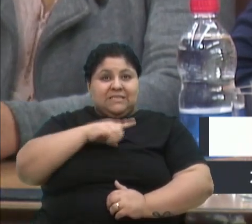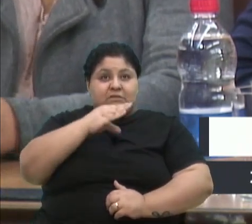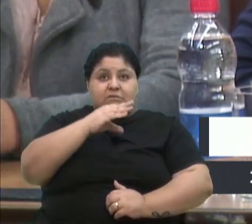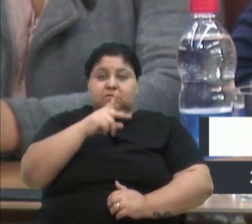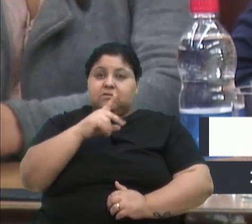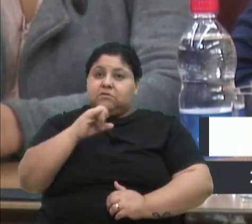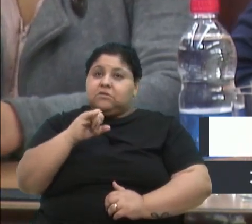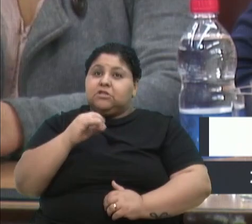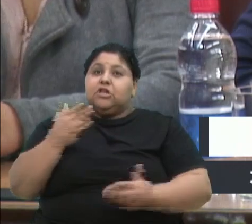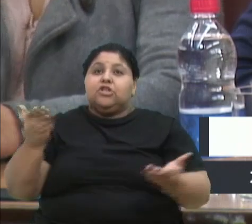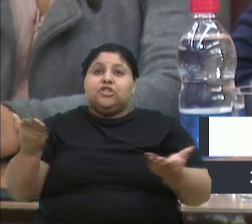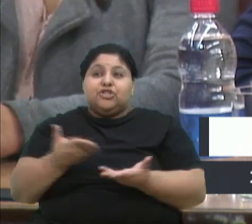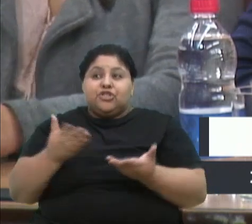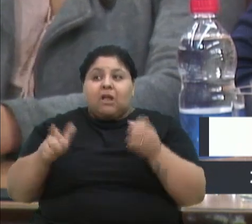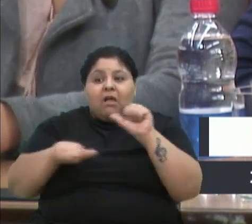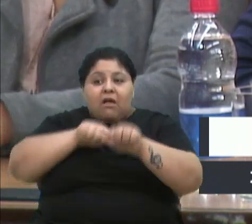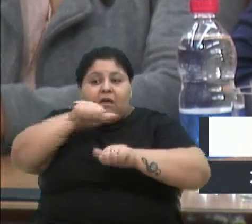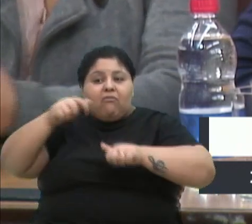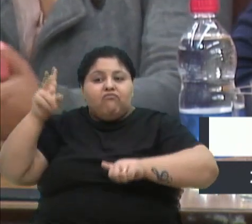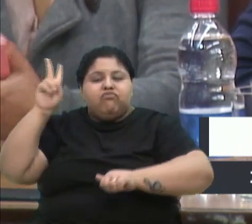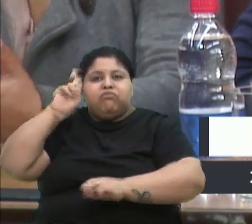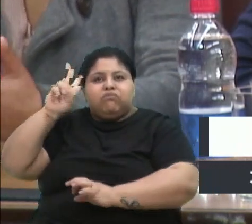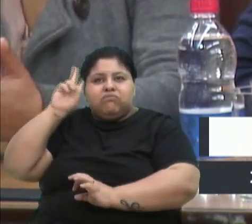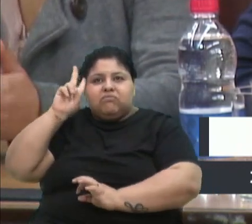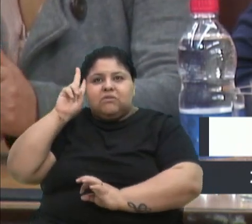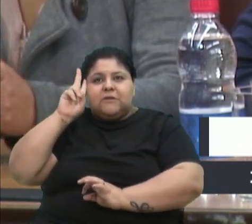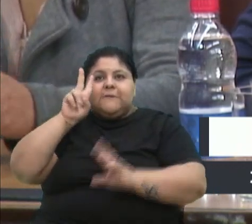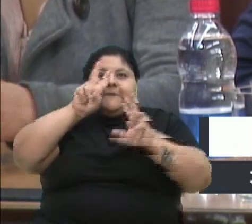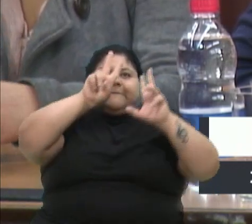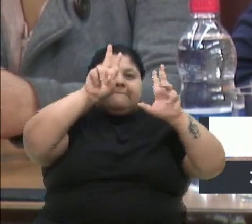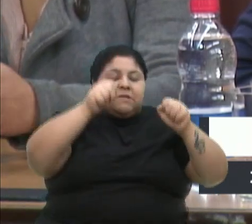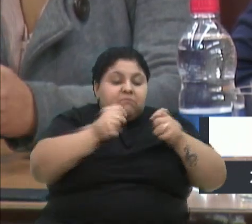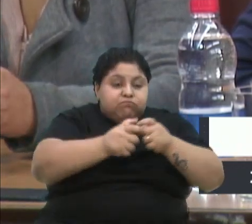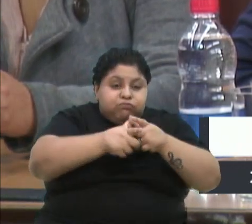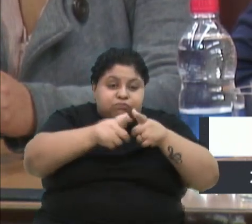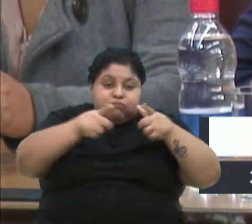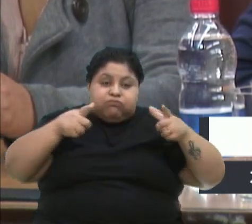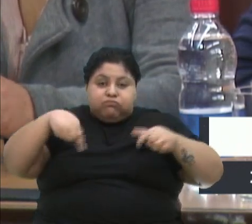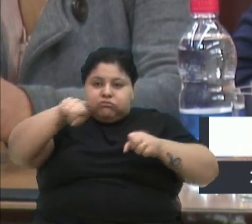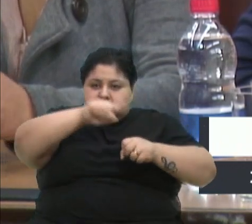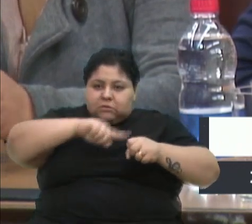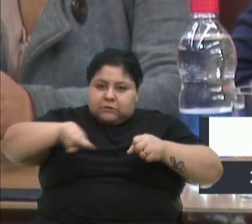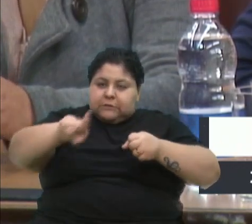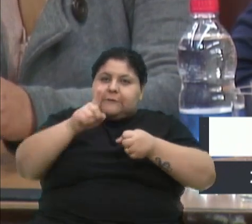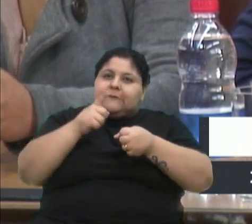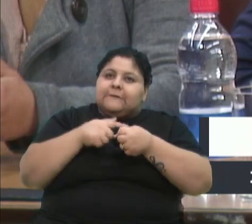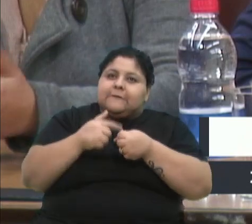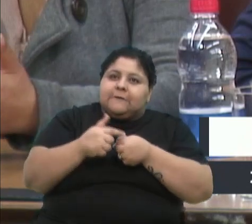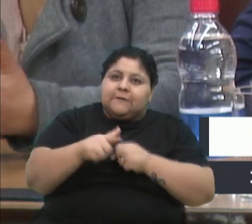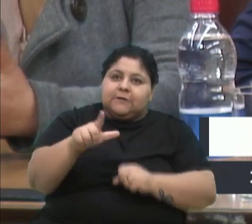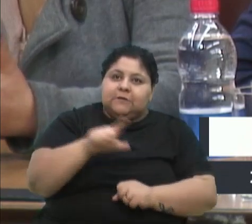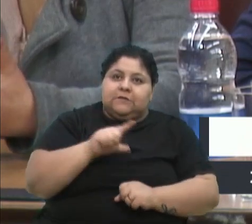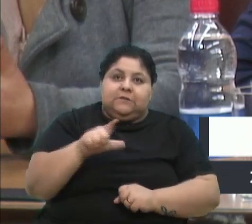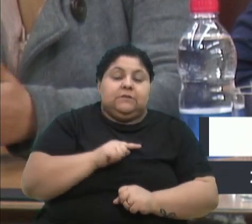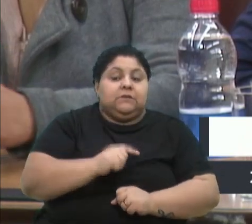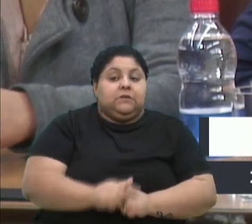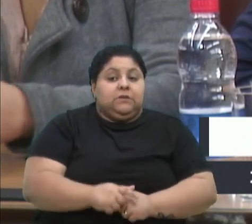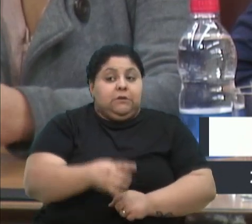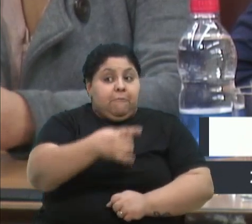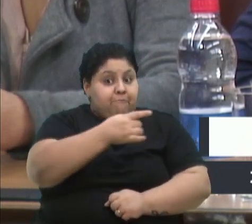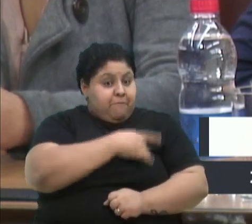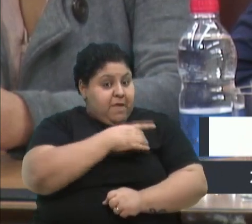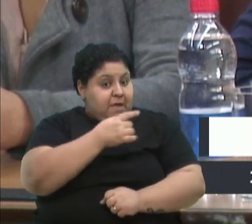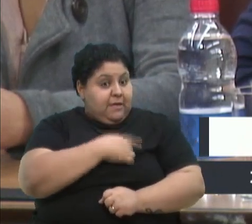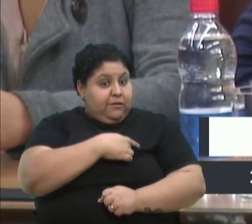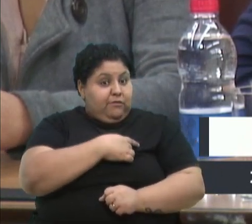se tornou histórica por ser, né, de um tema tão abrangente da nossa cidade de Caxias do Sul, que tem causado pânico em muitos setores da